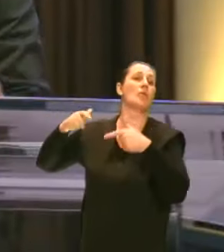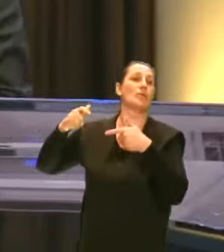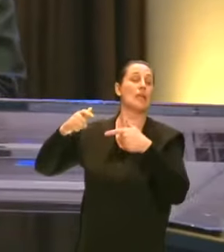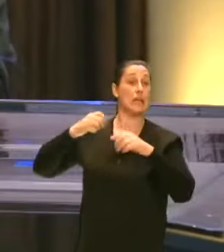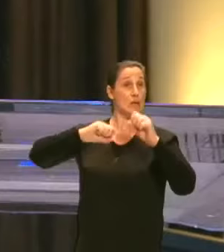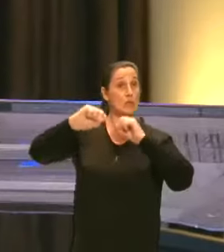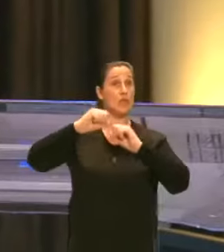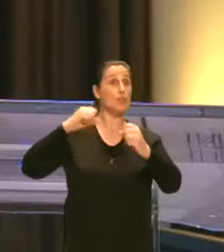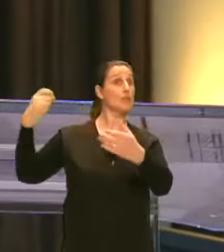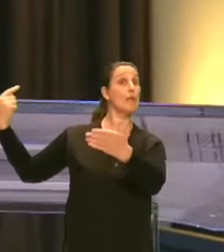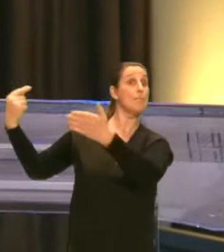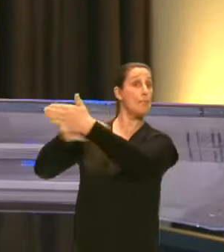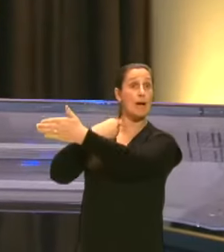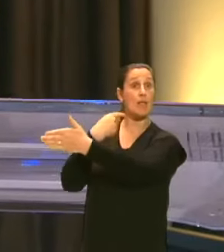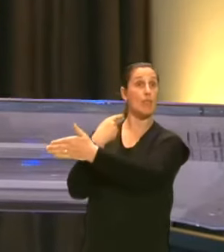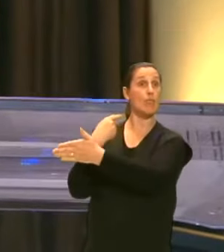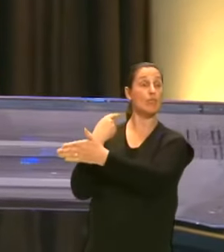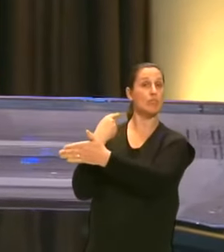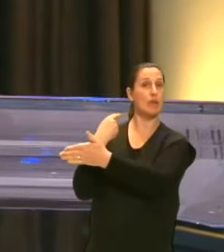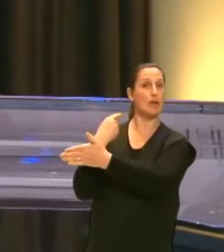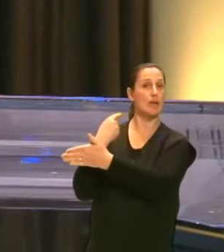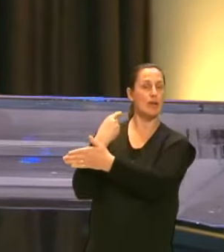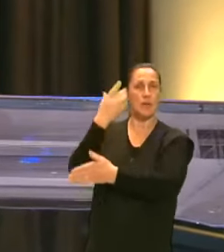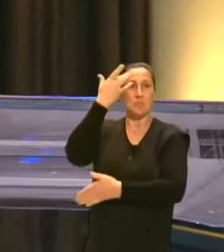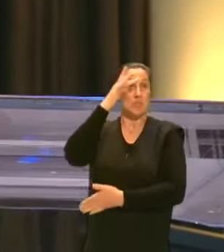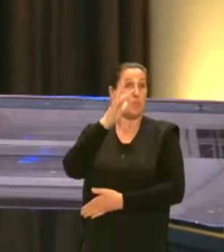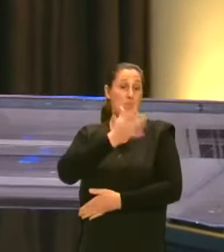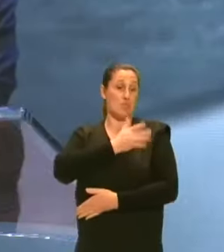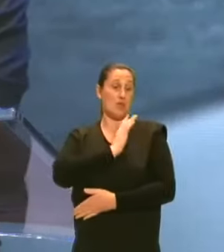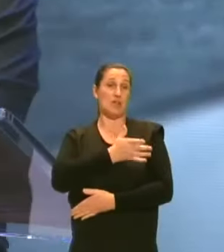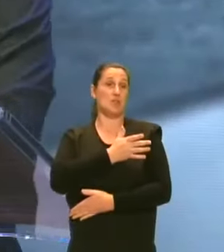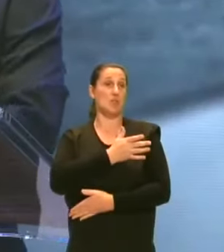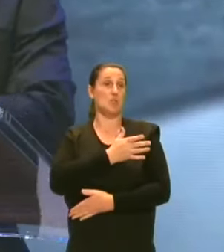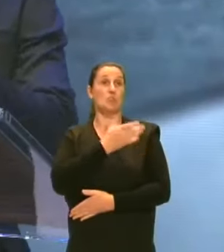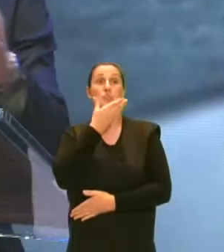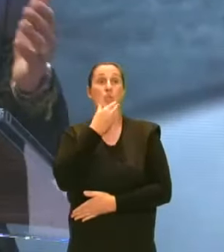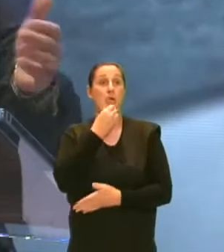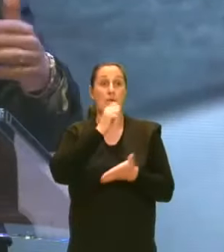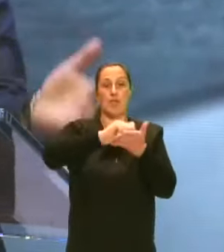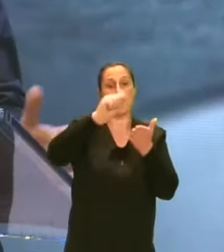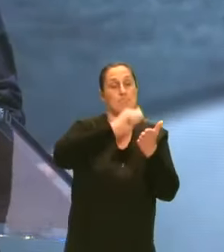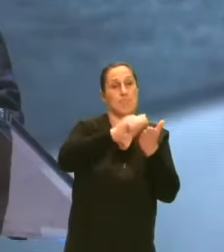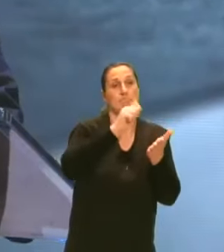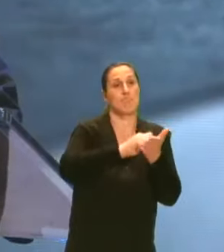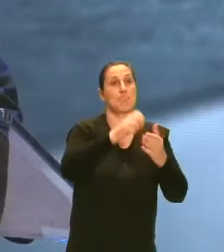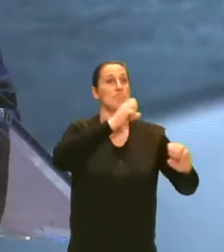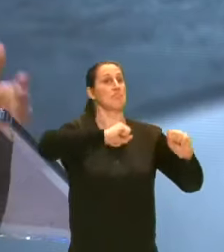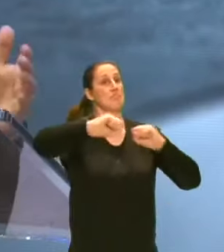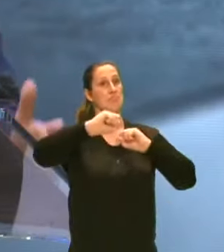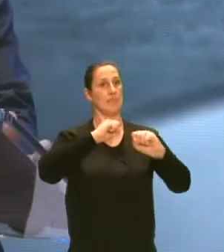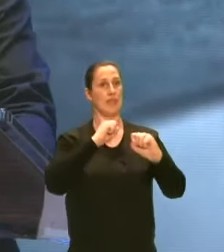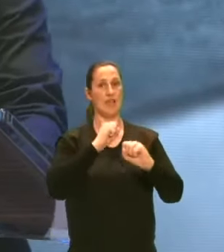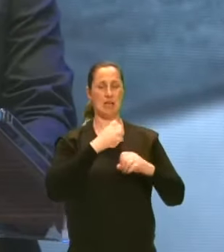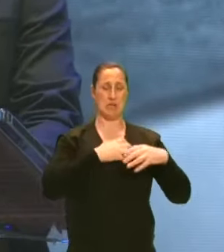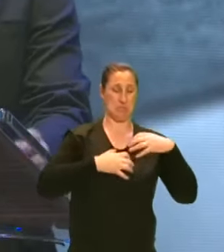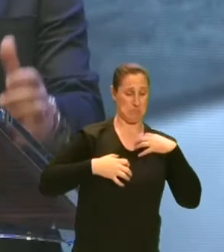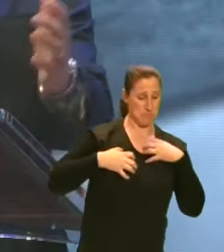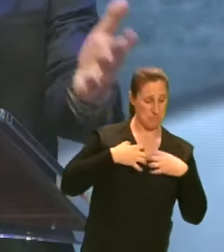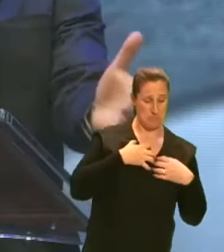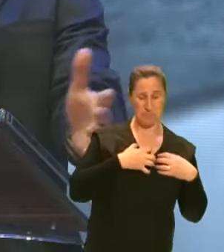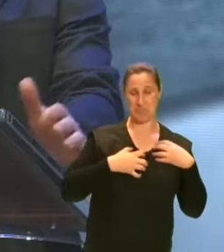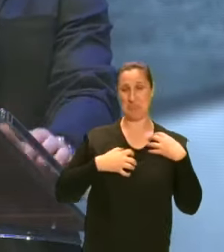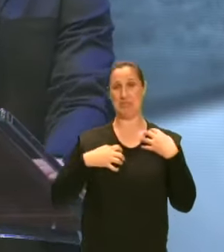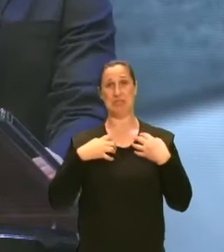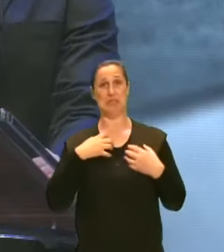uma pergunta e nós não sabemos o que está se passando no coração dele. Quais são as suas angústias, as suas tribulações, as